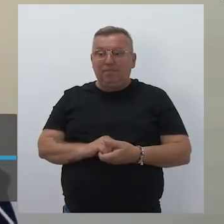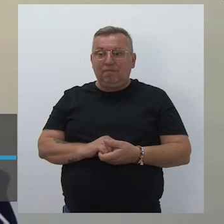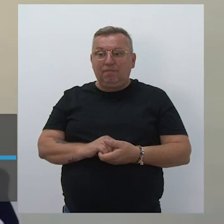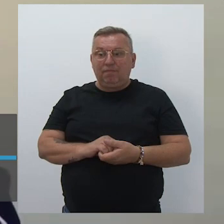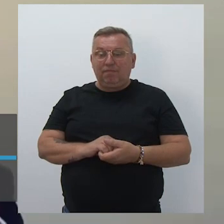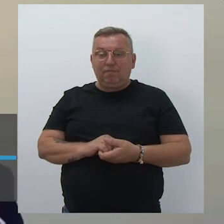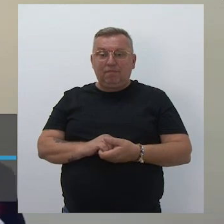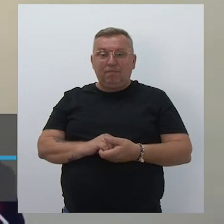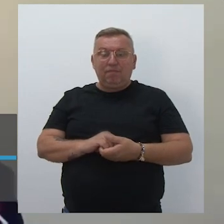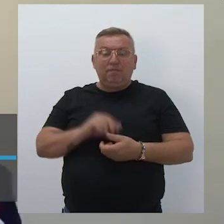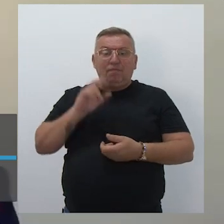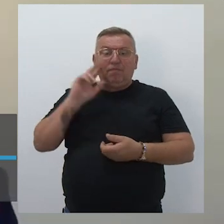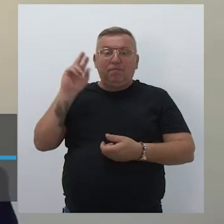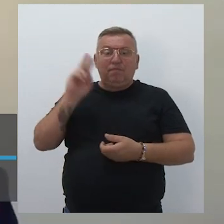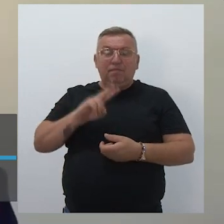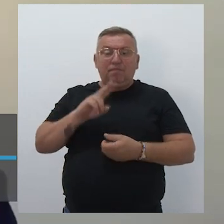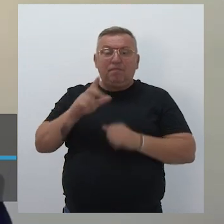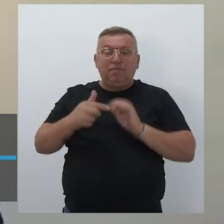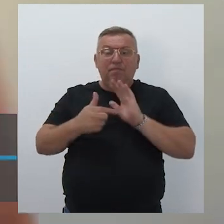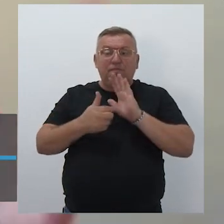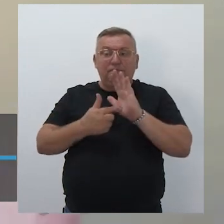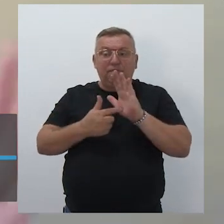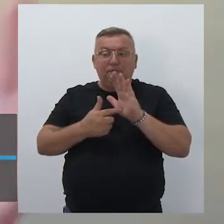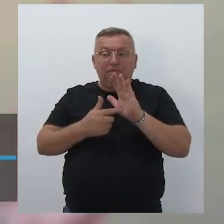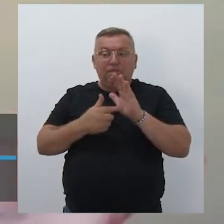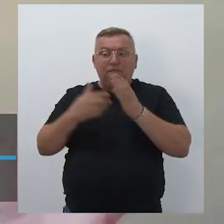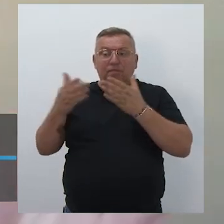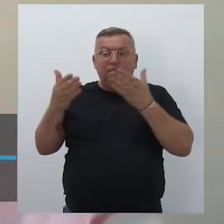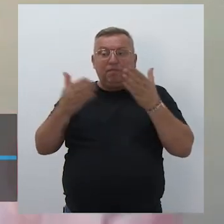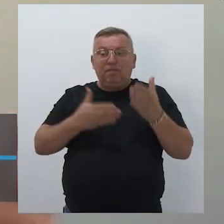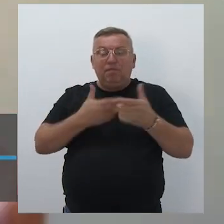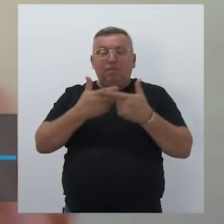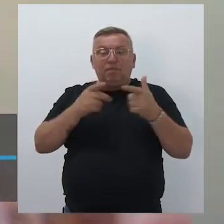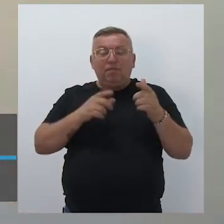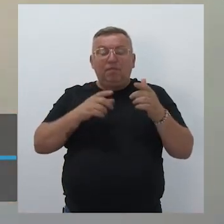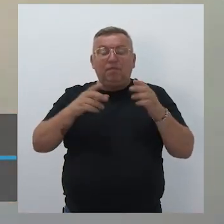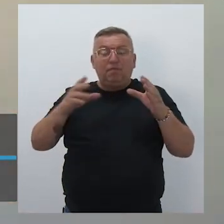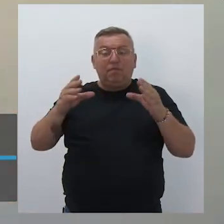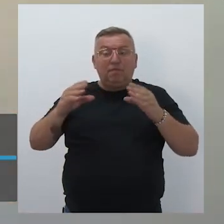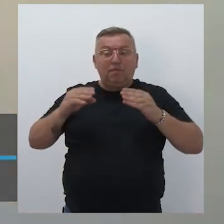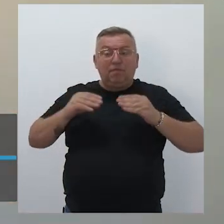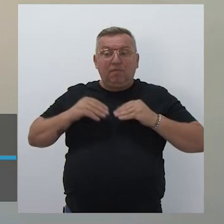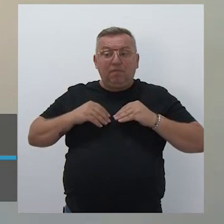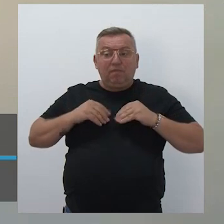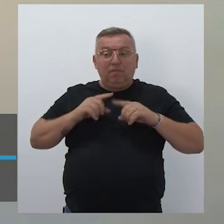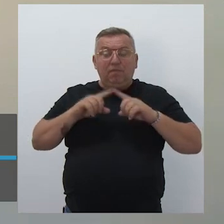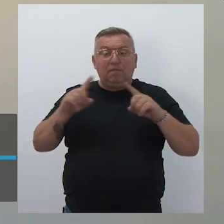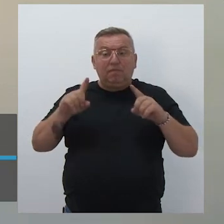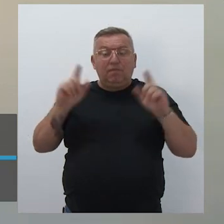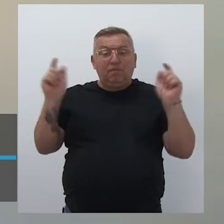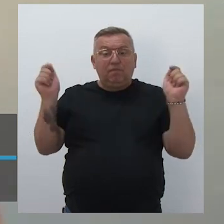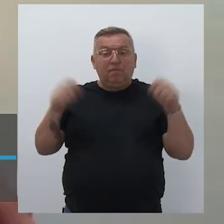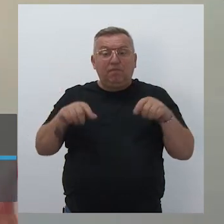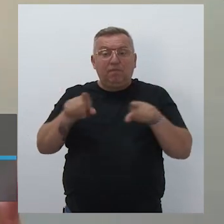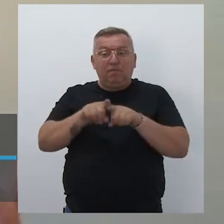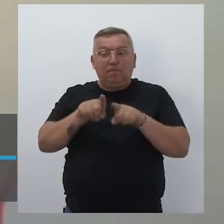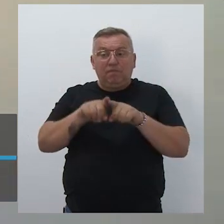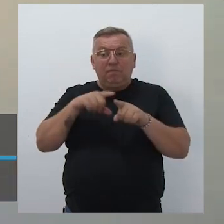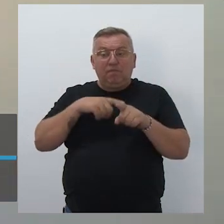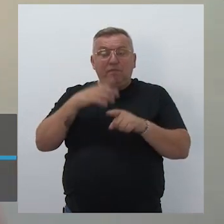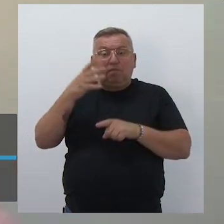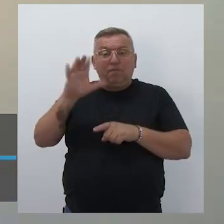Nós ouvimos a Ana Penido trazer essa concepção das 10 competências, né? Essas